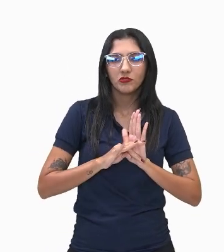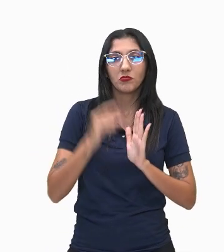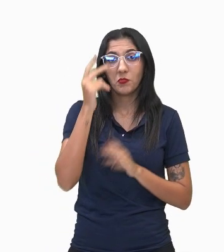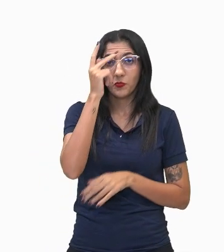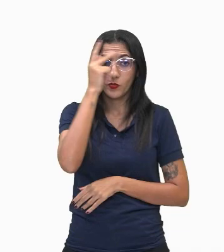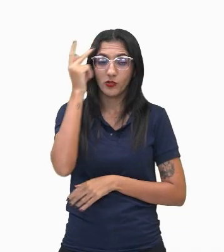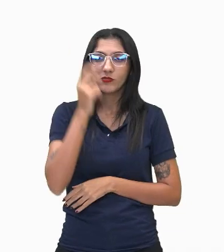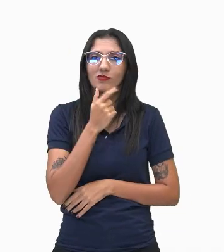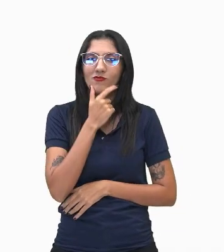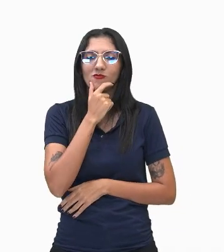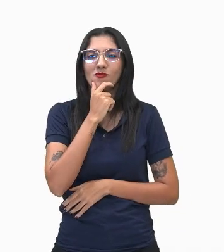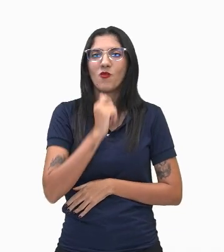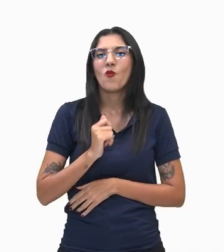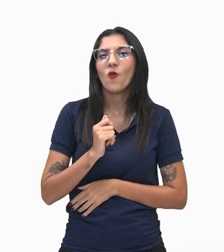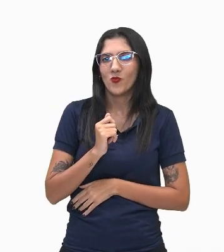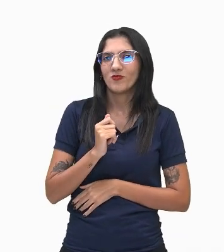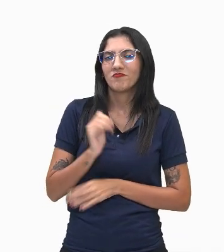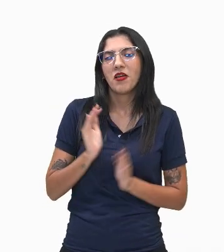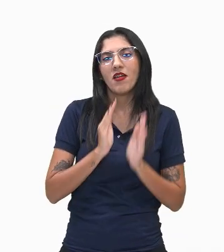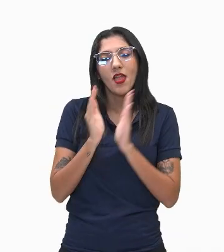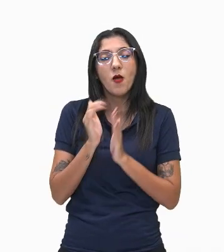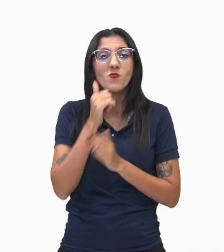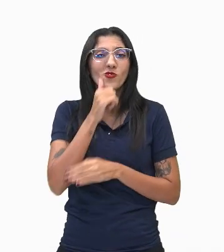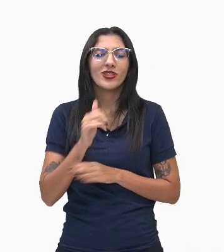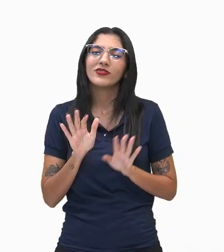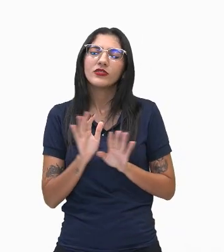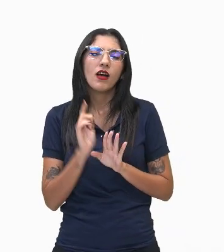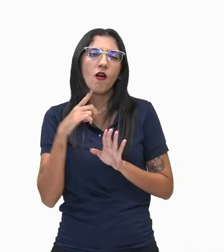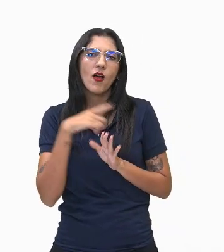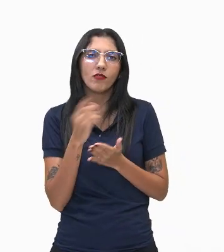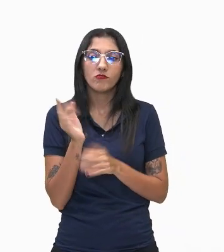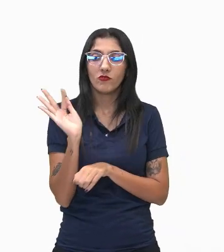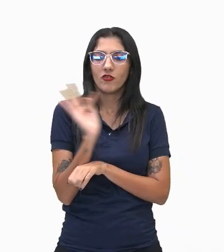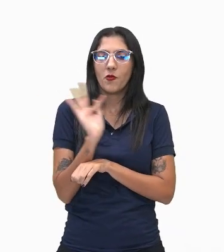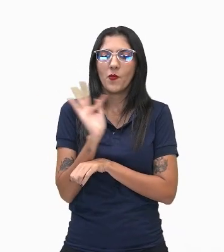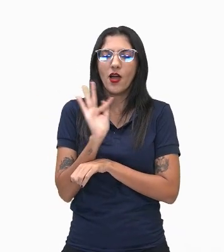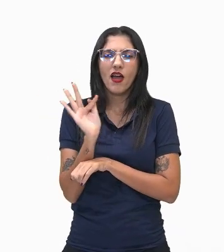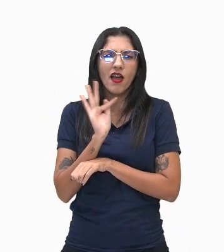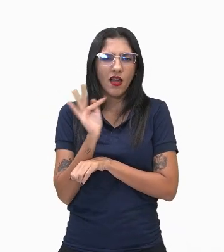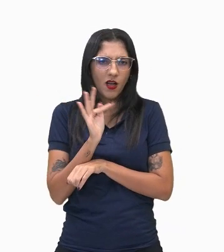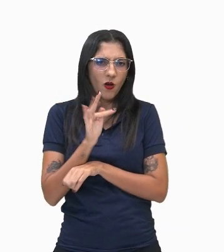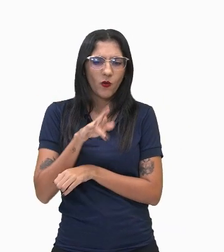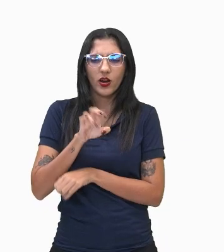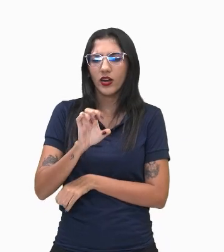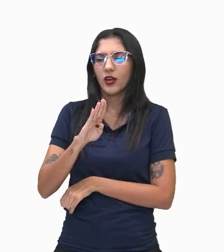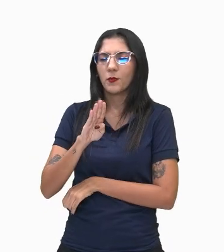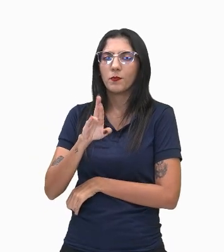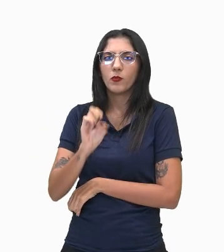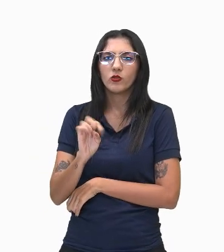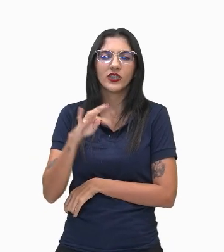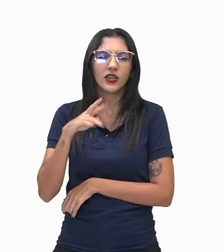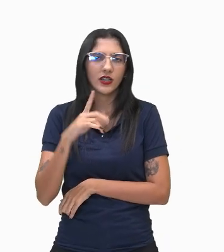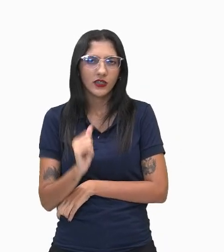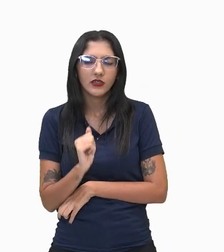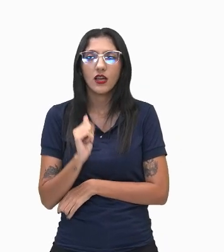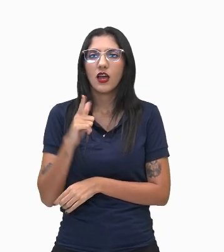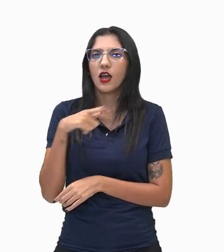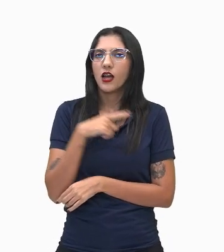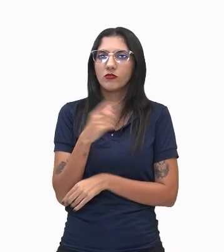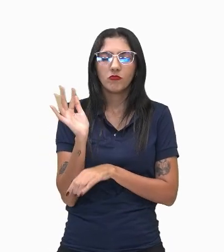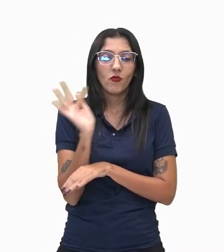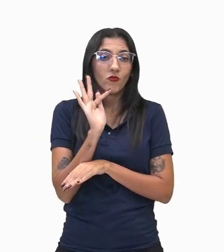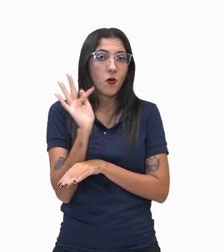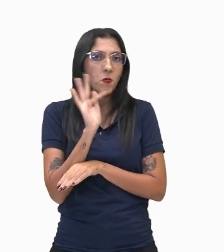personagem Zé. Já a Dona Clara não, ela tem uma linguagem rebuscada, uma linguagem culta, dentro das